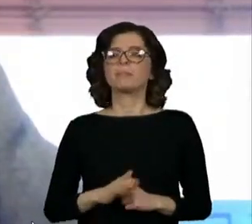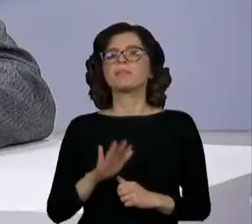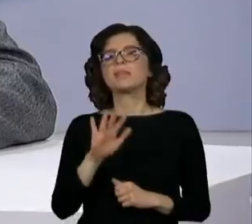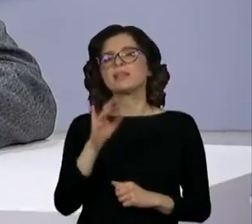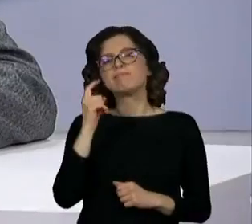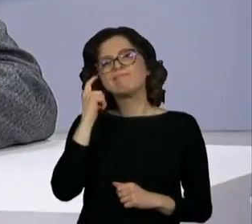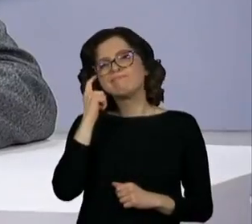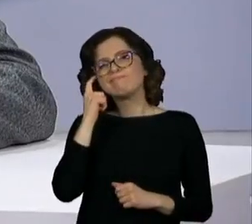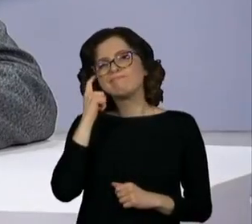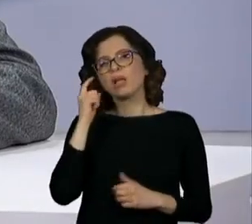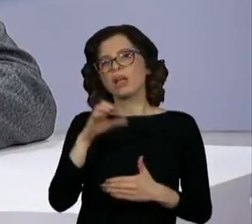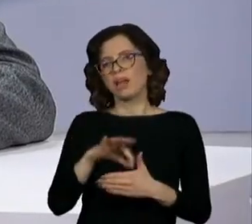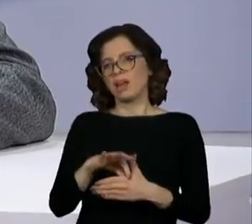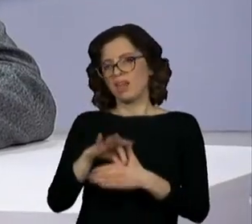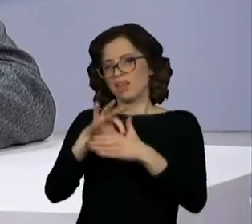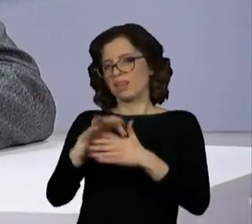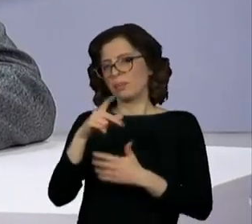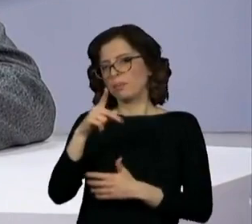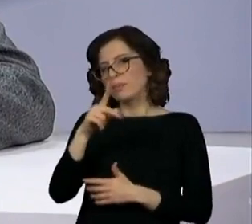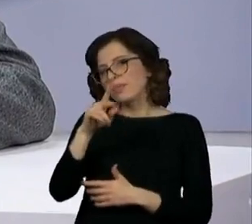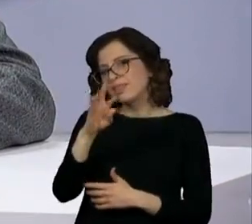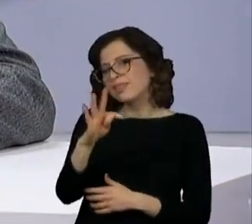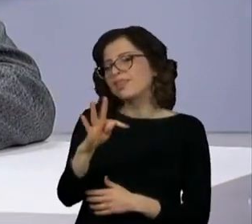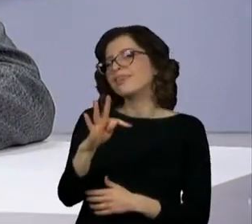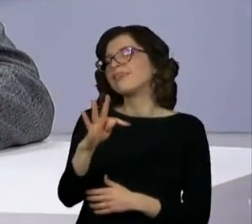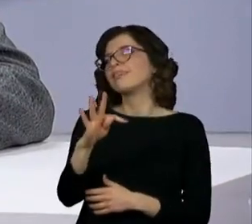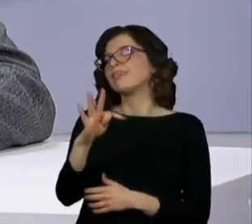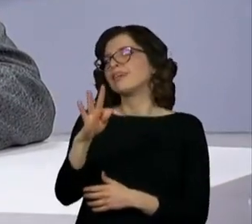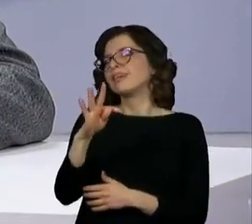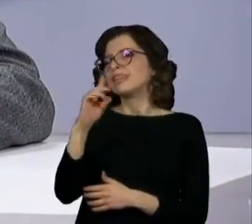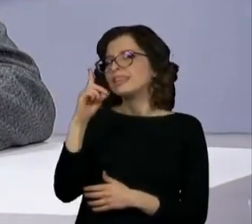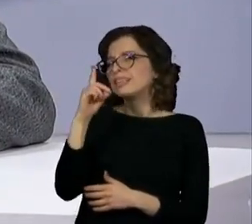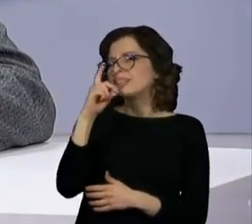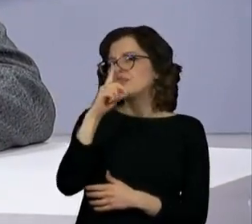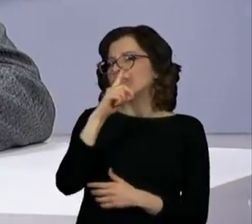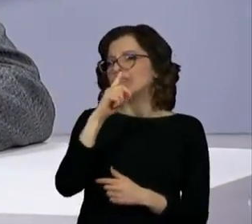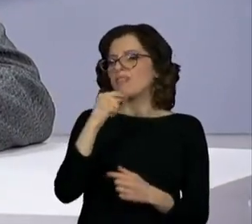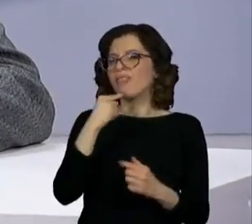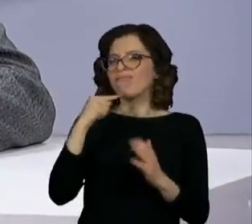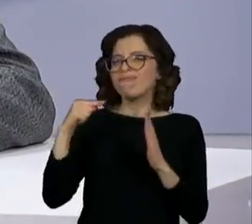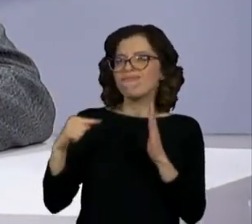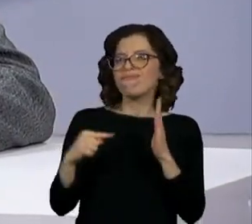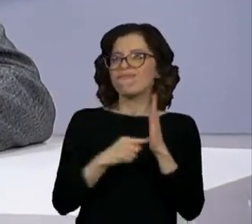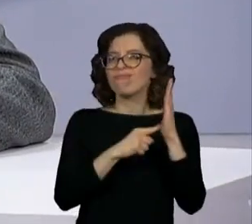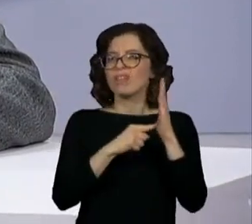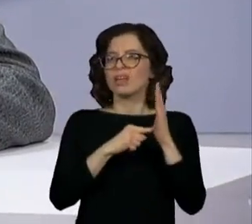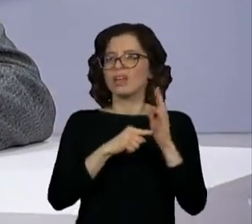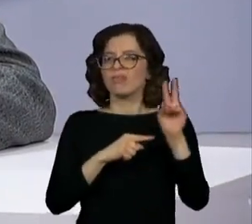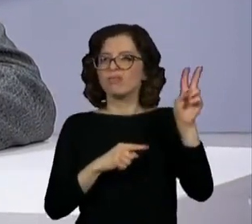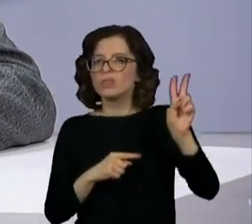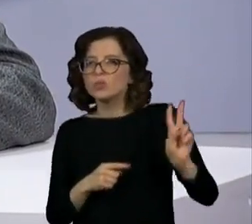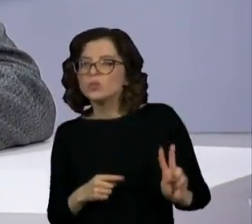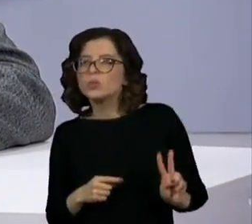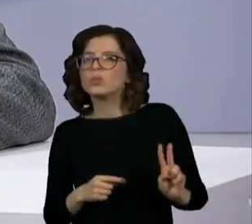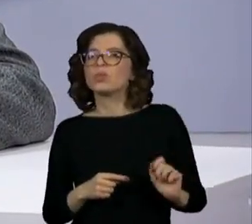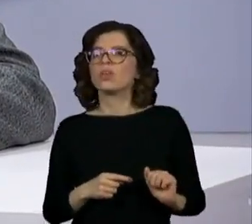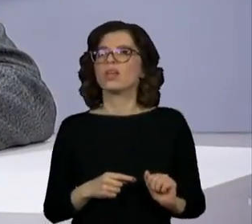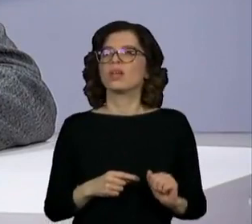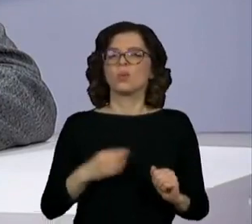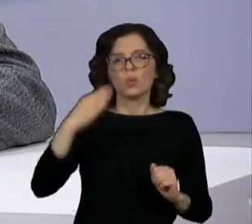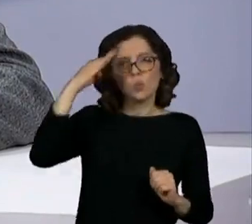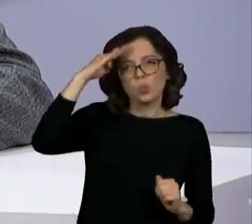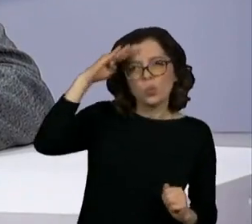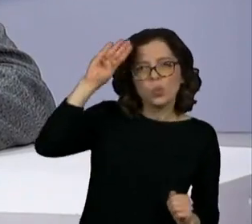se recusam a denunciar ditaduras que são de esquerda, ditaduras que são do seu campo político.